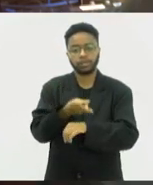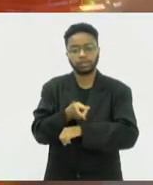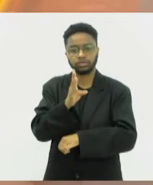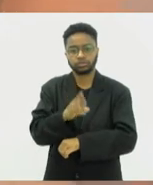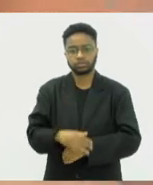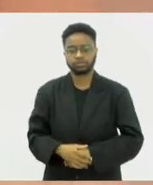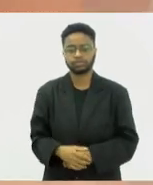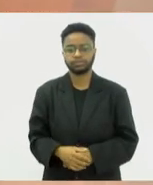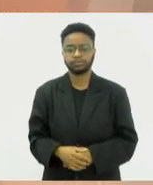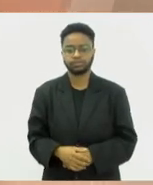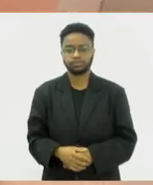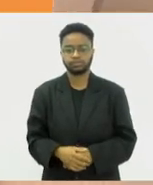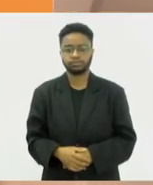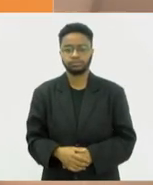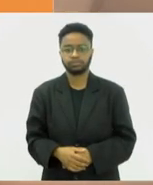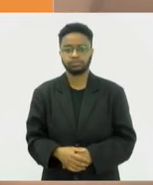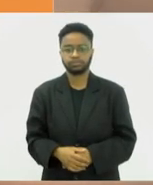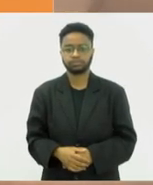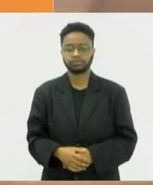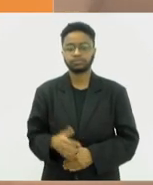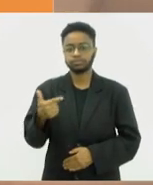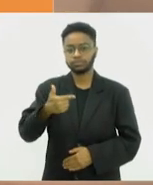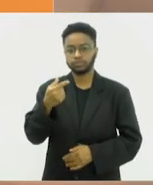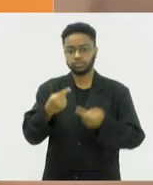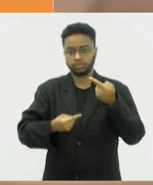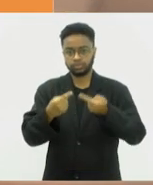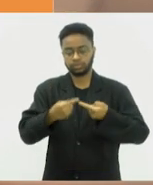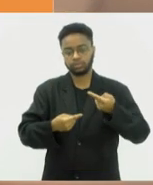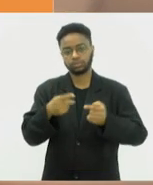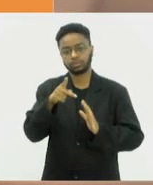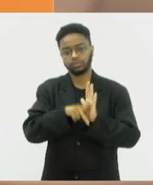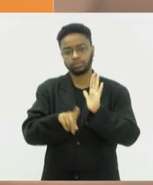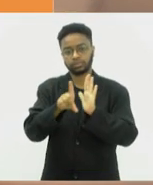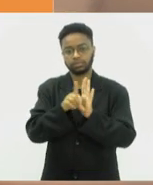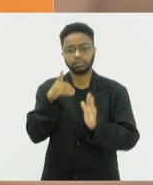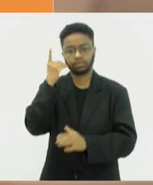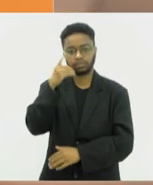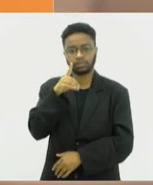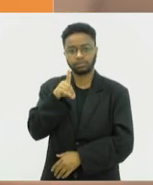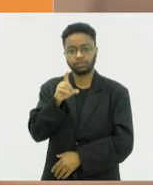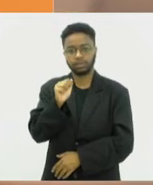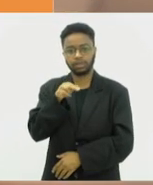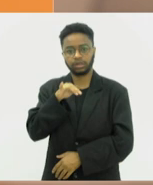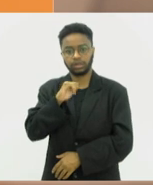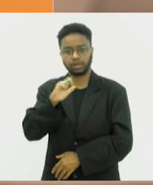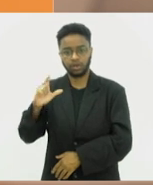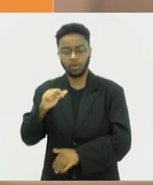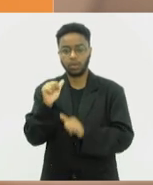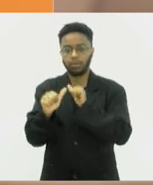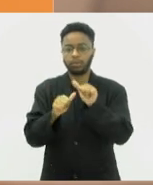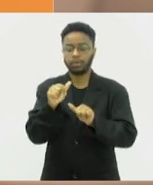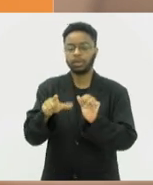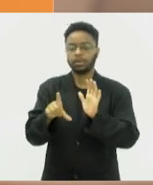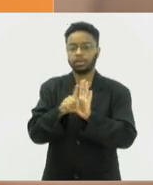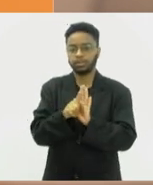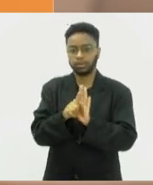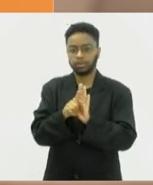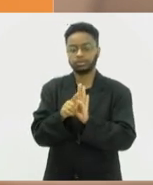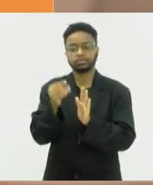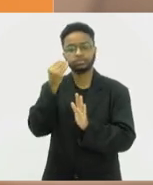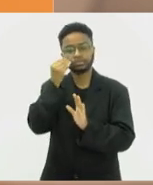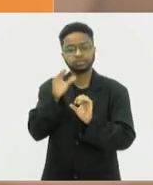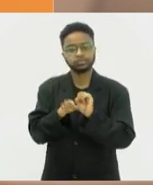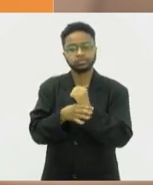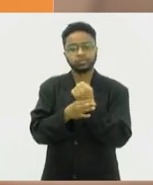15h. Em segunda discussão, projeto do deputado Daniel Librelon, que altera a legislação para